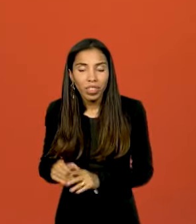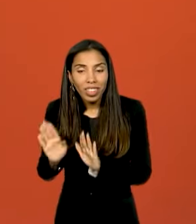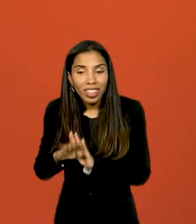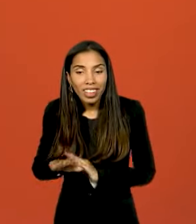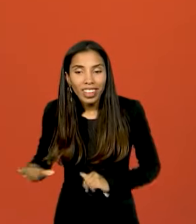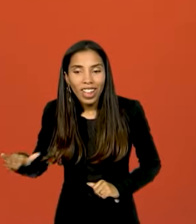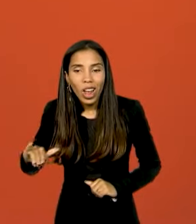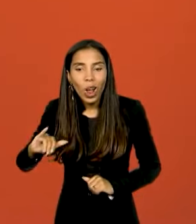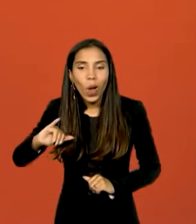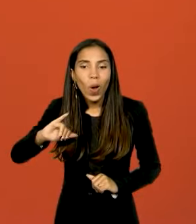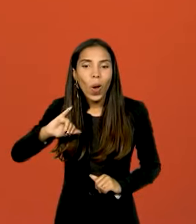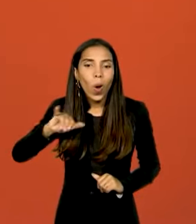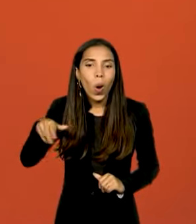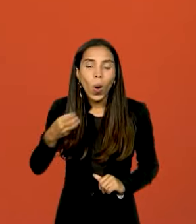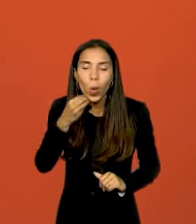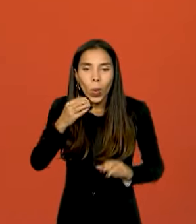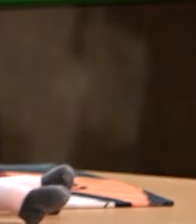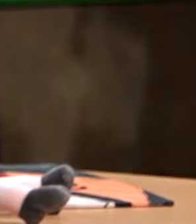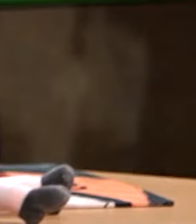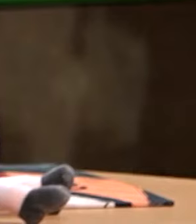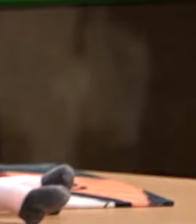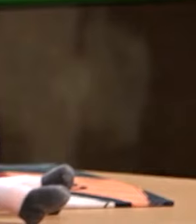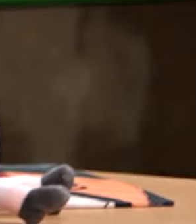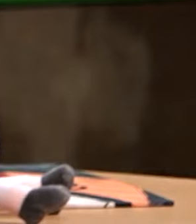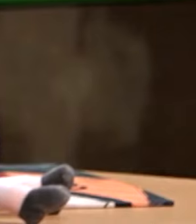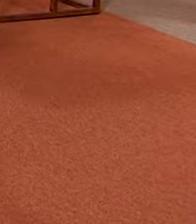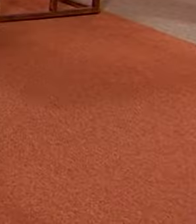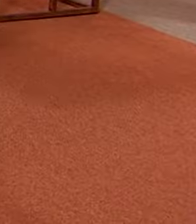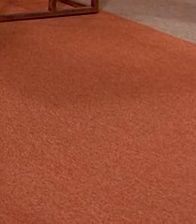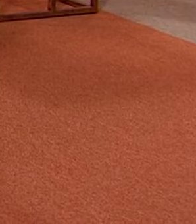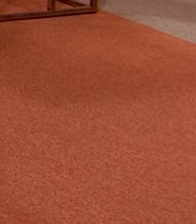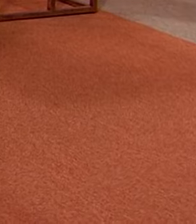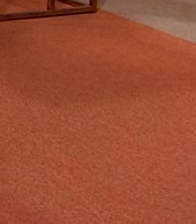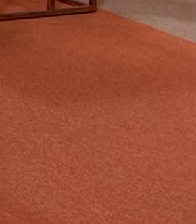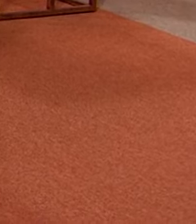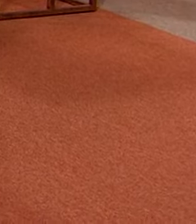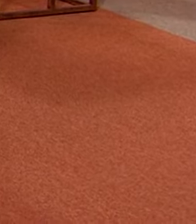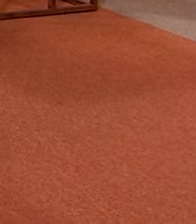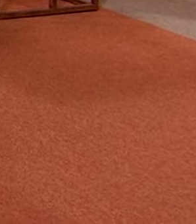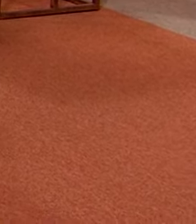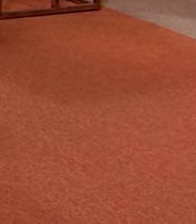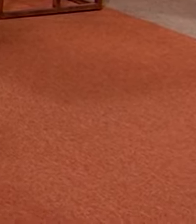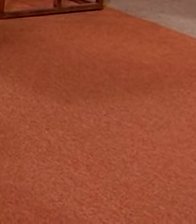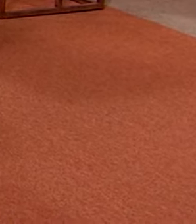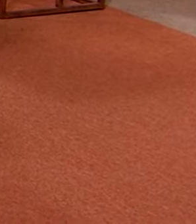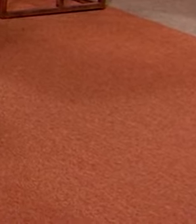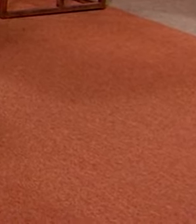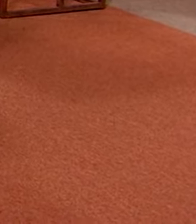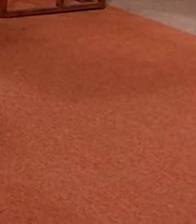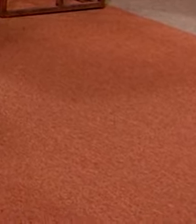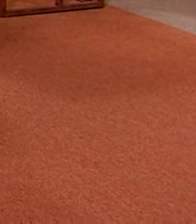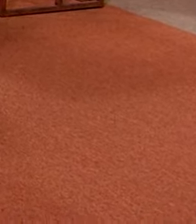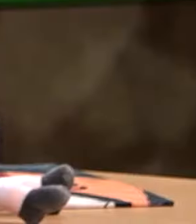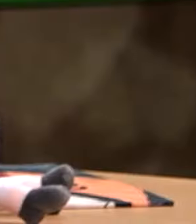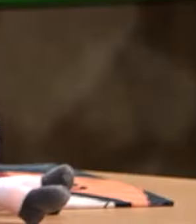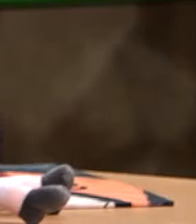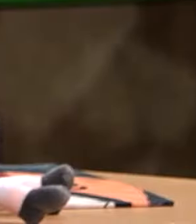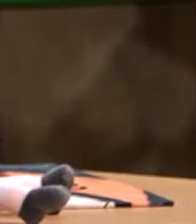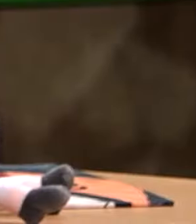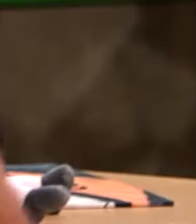teria a oportunidade de gravar com uma coruja, com um bode, com um sauro, e eram animais viajar pra Itália, viajar pra Argentina, pra Ushuaia na